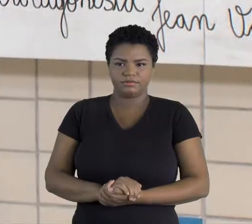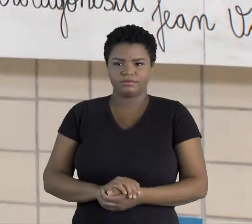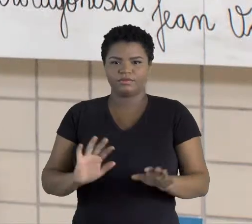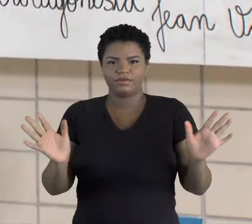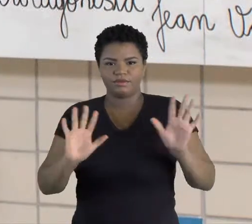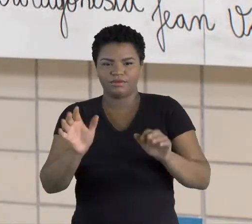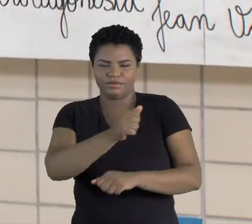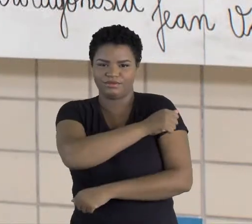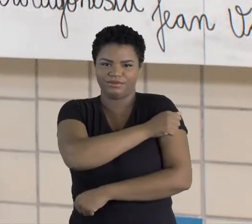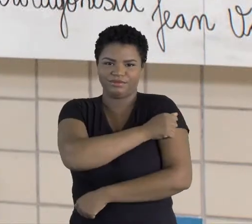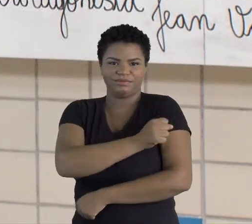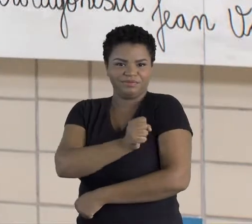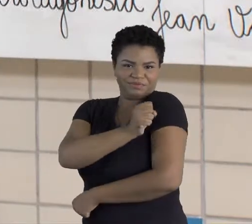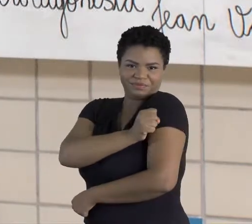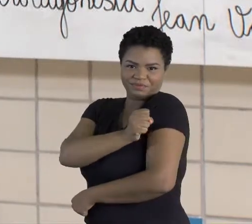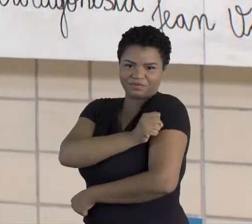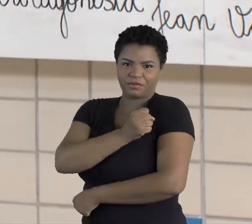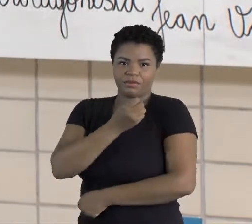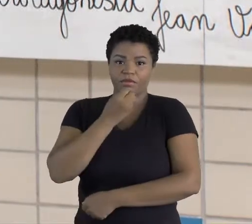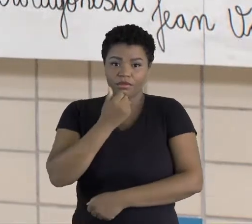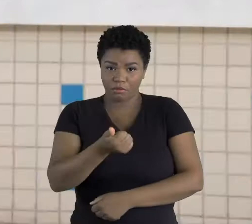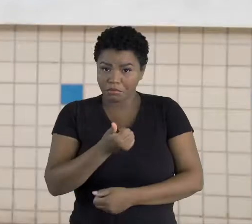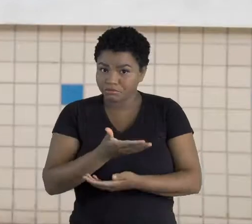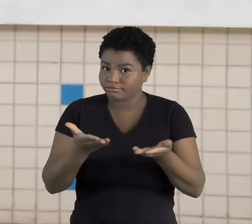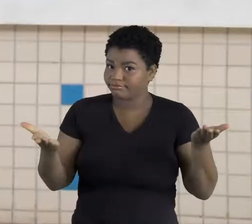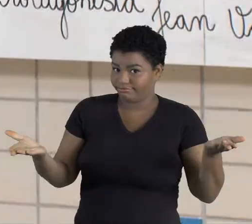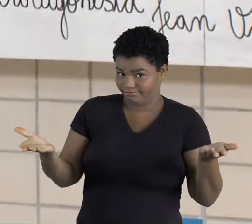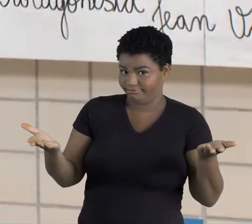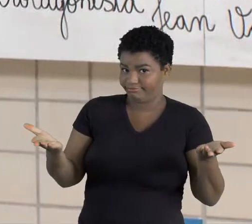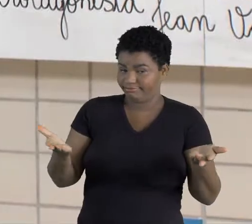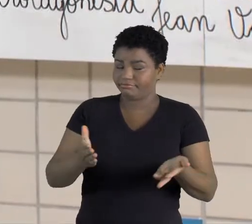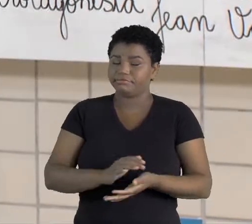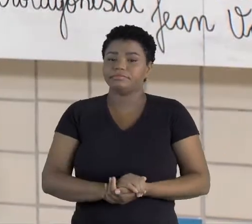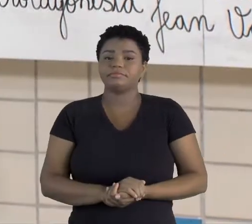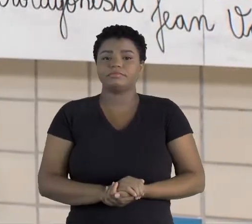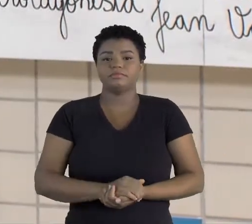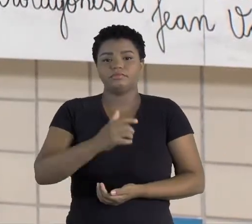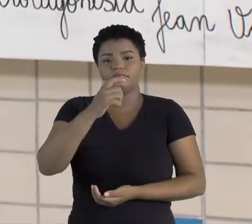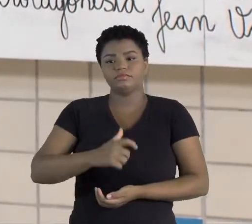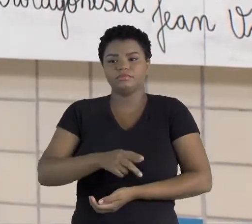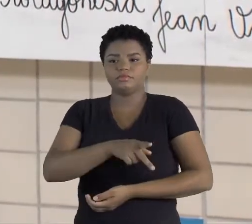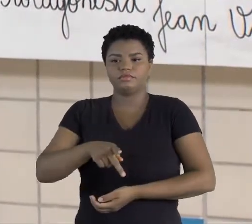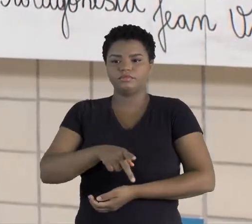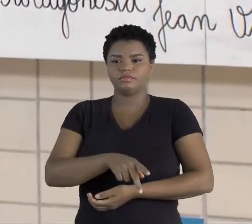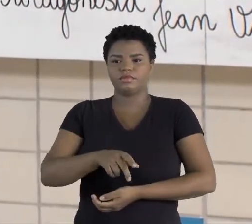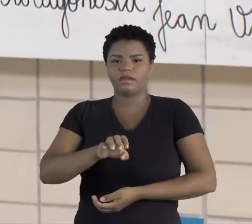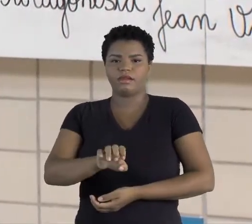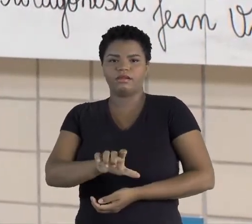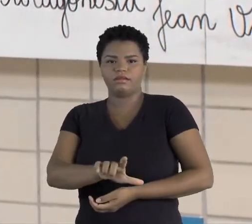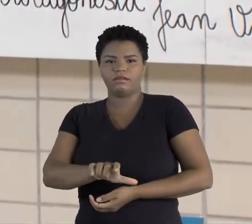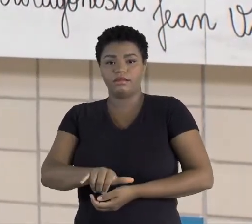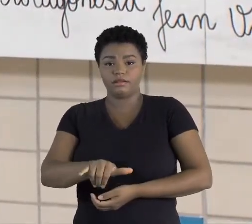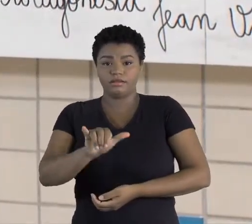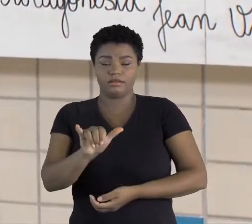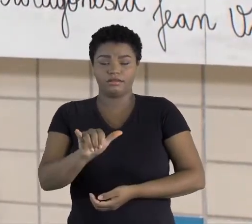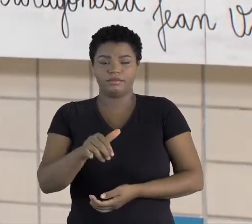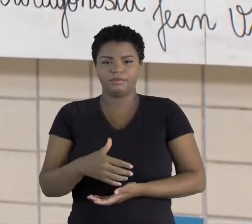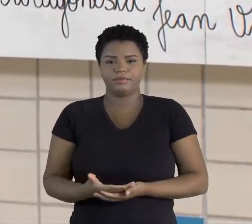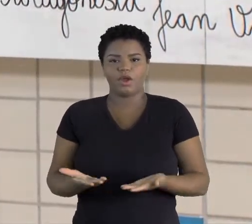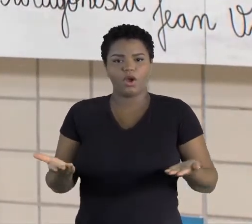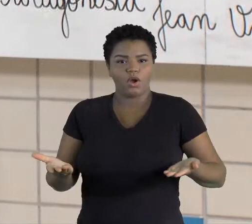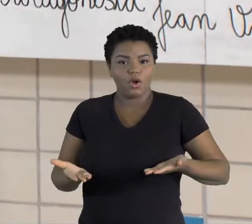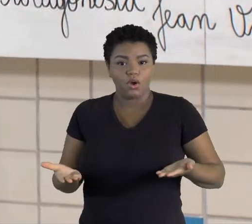Olá, estudantes do 8º ano, como é que vocês estão? Tudo bem? Eu sou a professora Elida Paixão e hoje nós